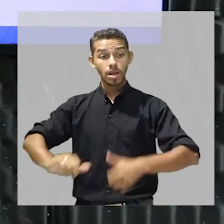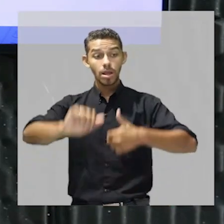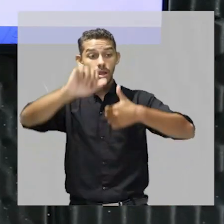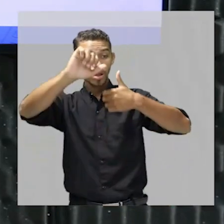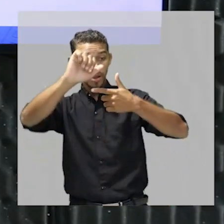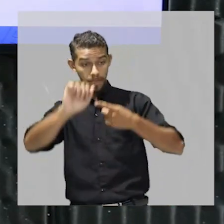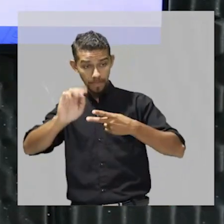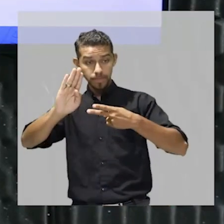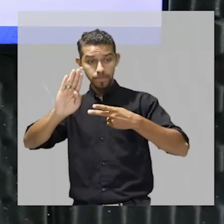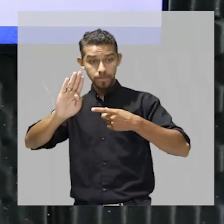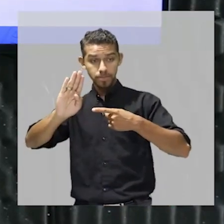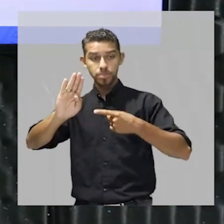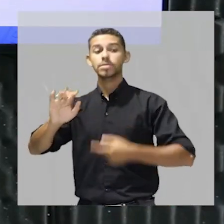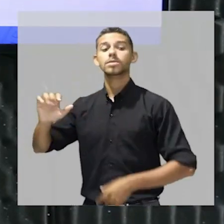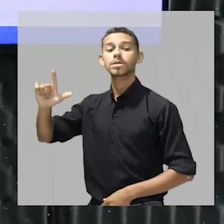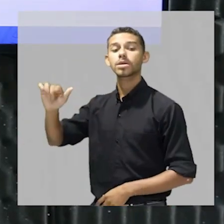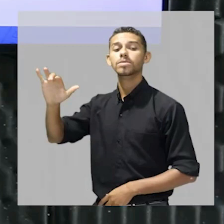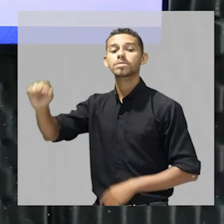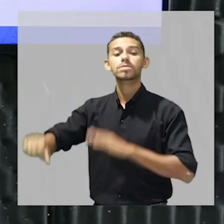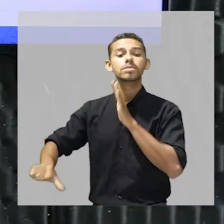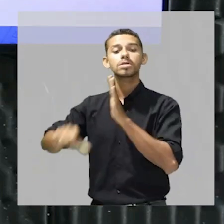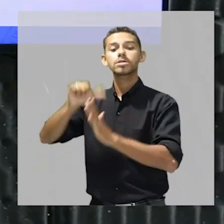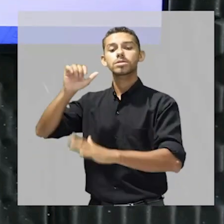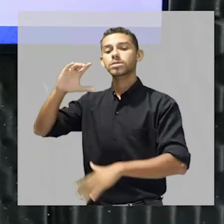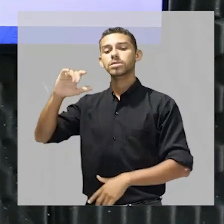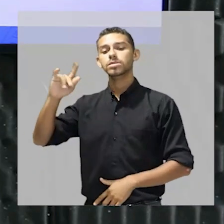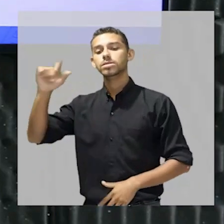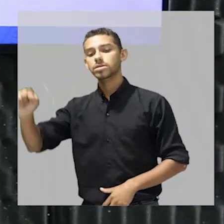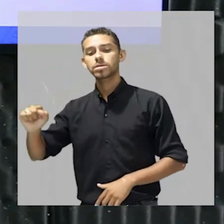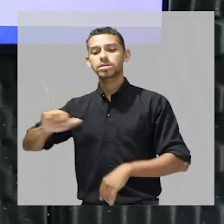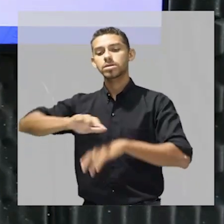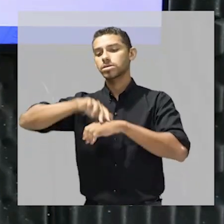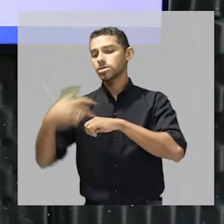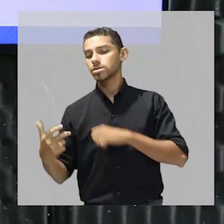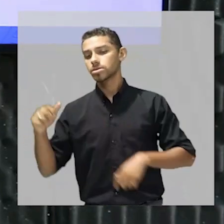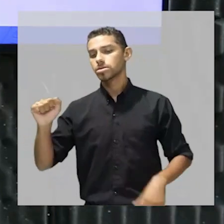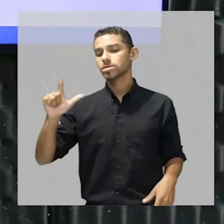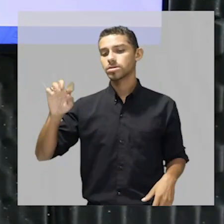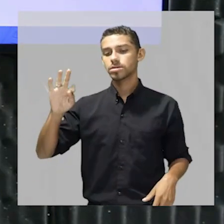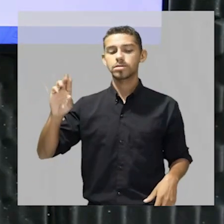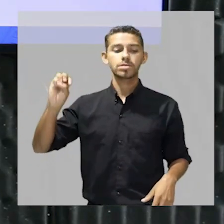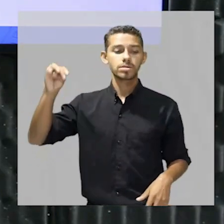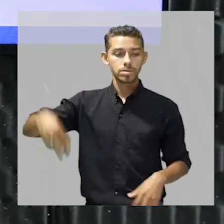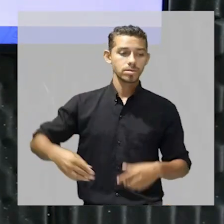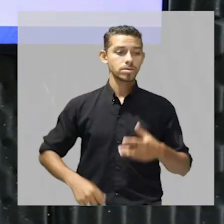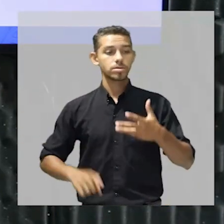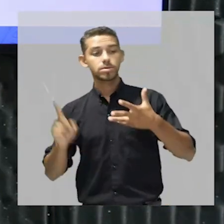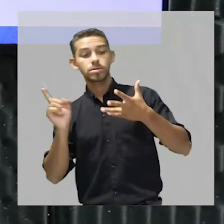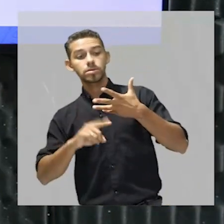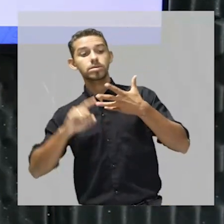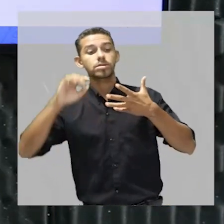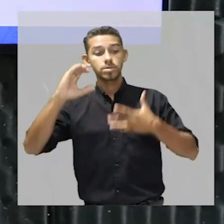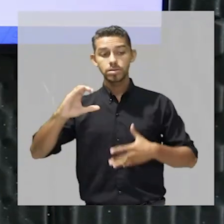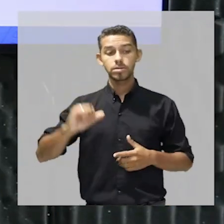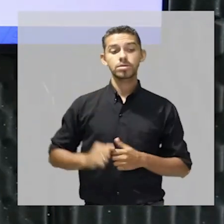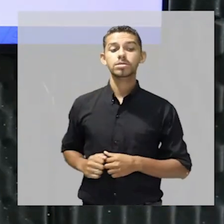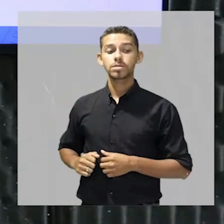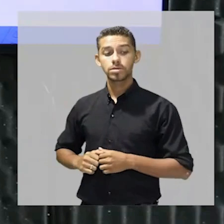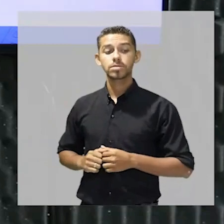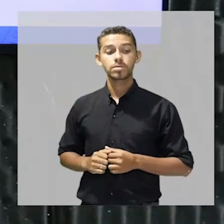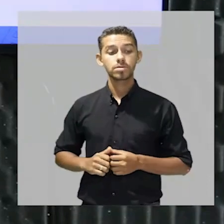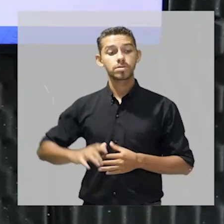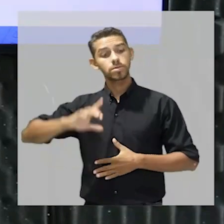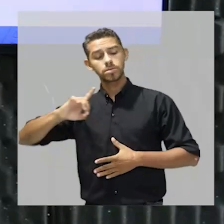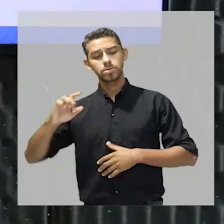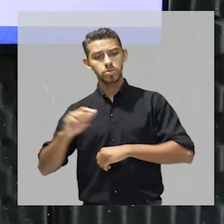com alastrim Almiro soluçava as mãos no rosto encolhido na parede letra D